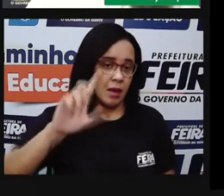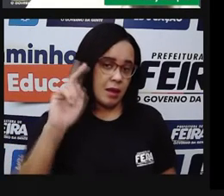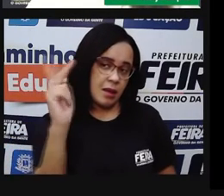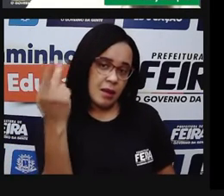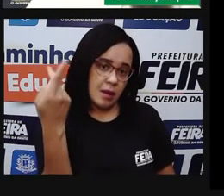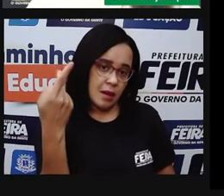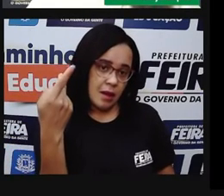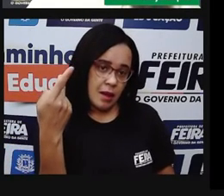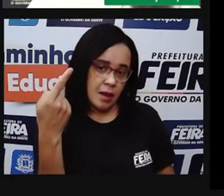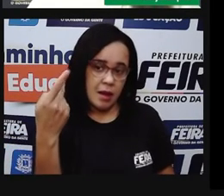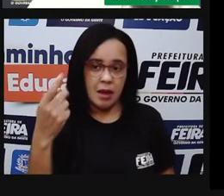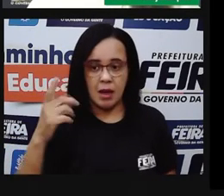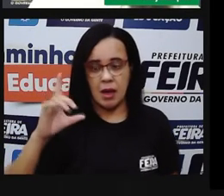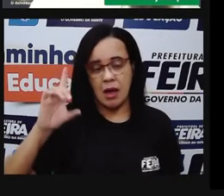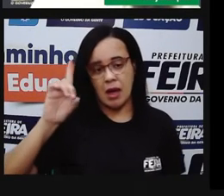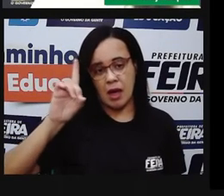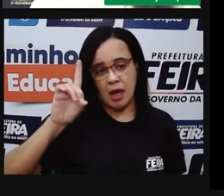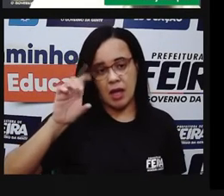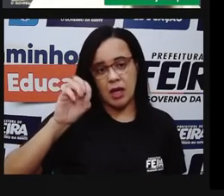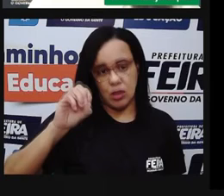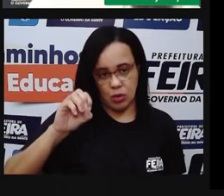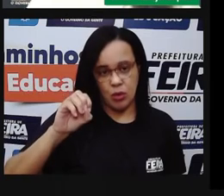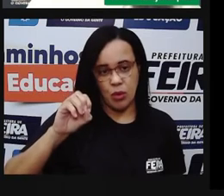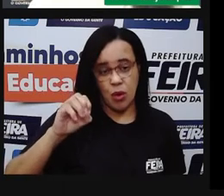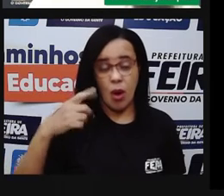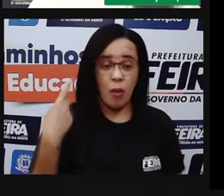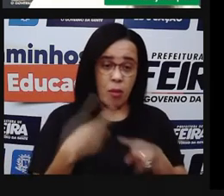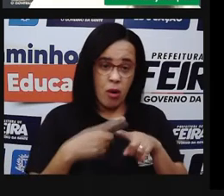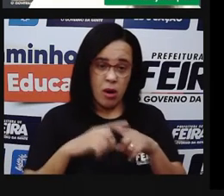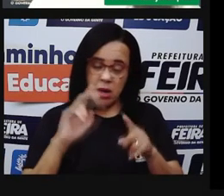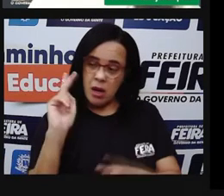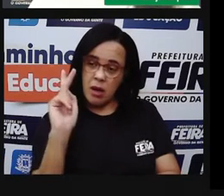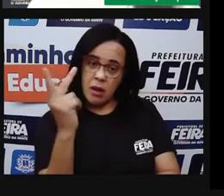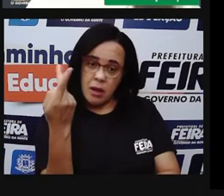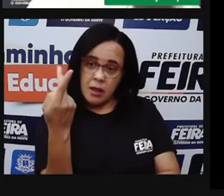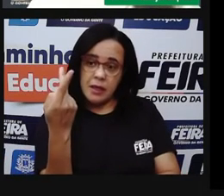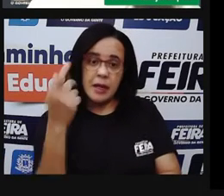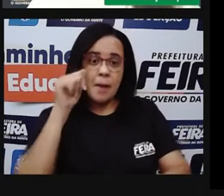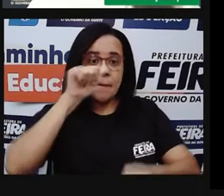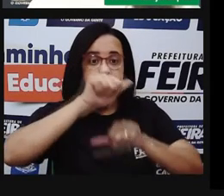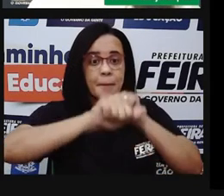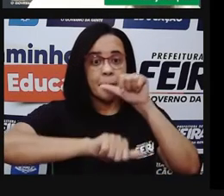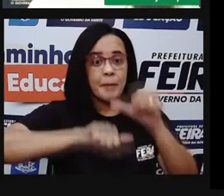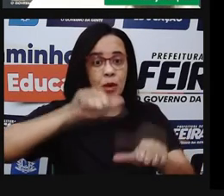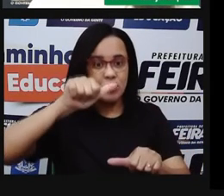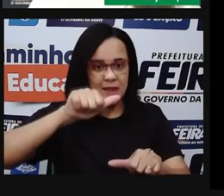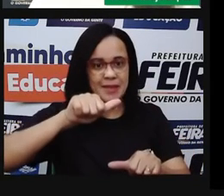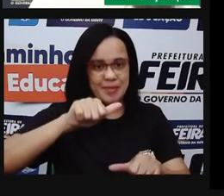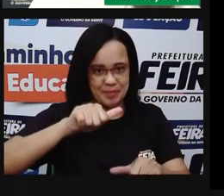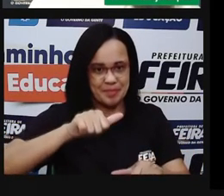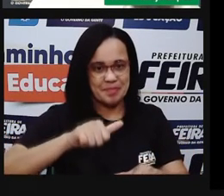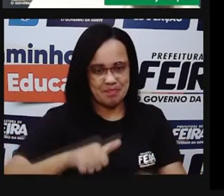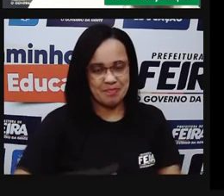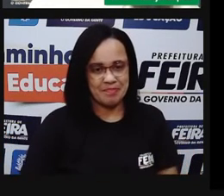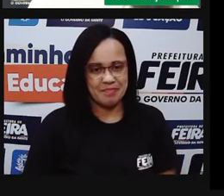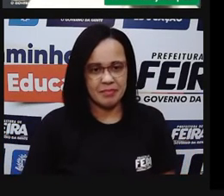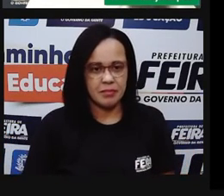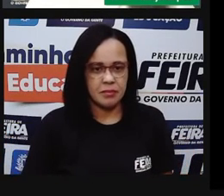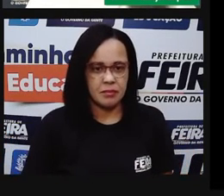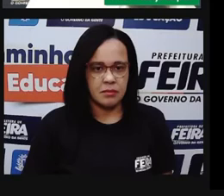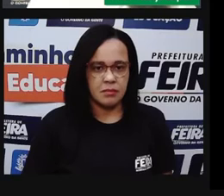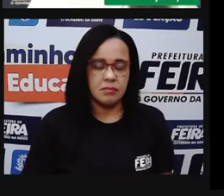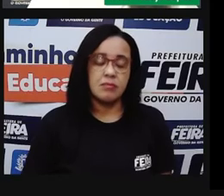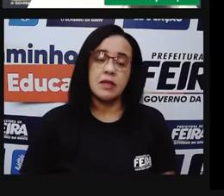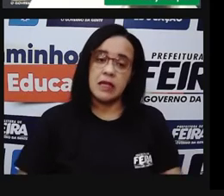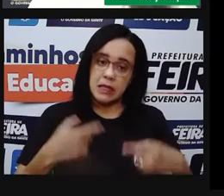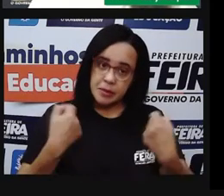ela vai dar uma mudança na nossa fala. Eu não posso falar malado. É malhado. Sempre digo para meus